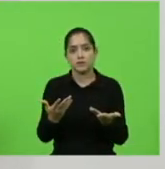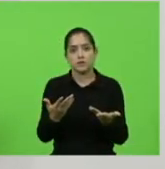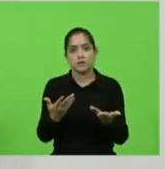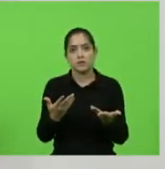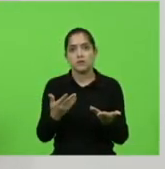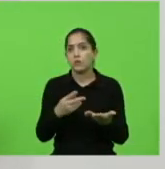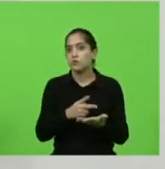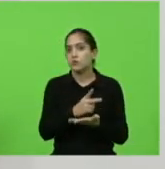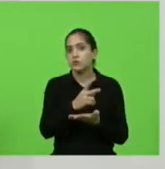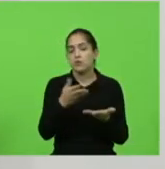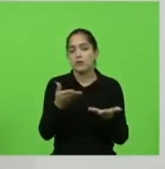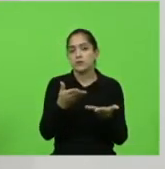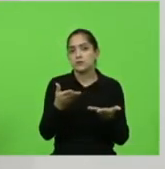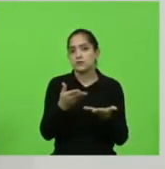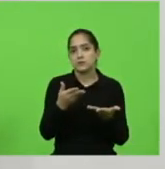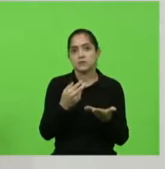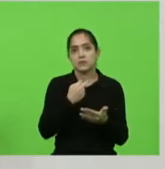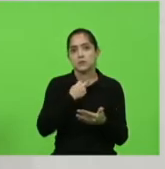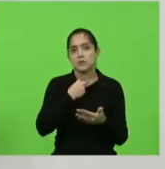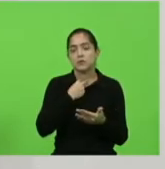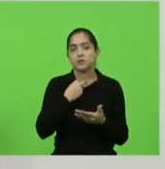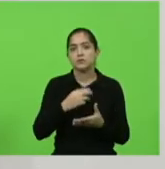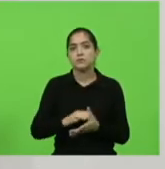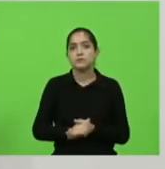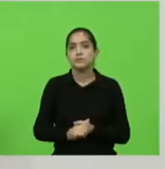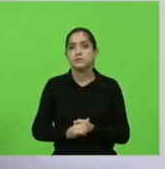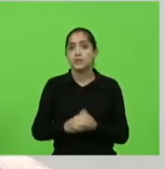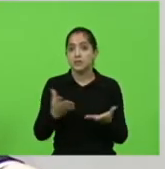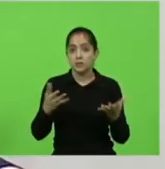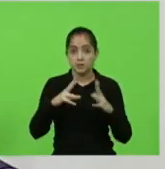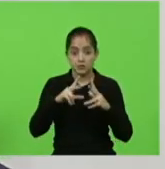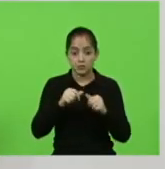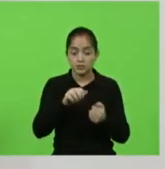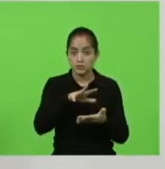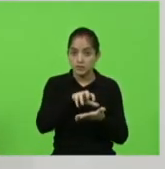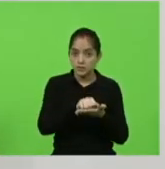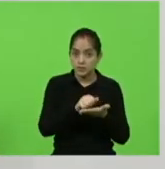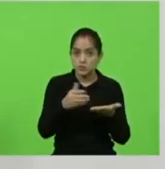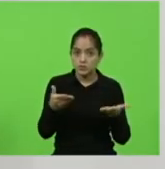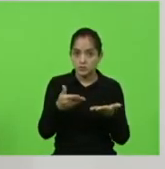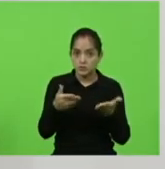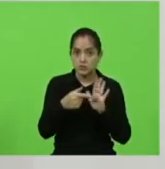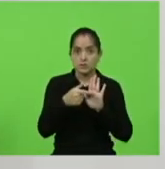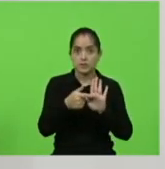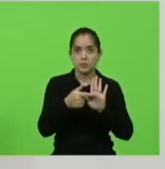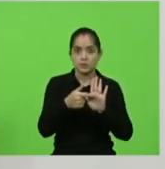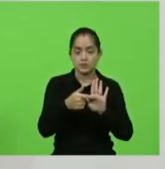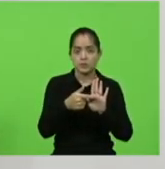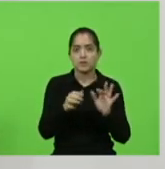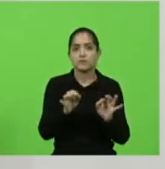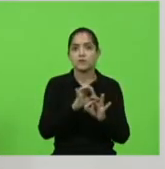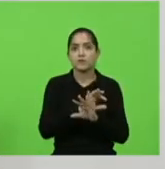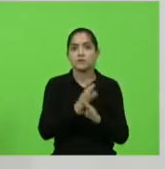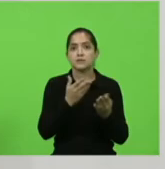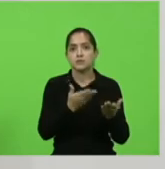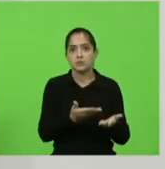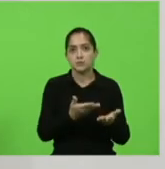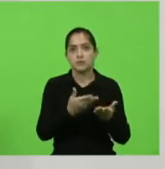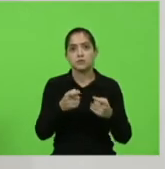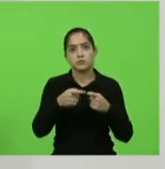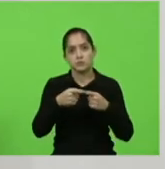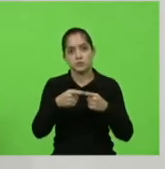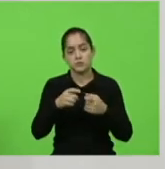maneira. Então, senhor presidente, eram os registros que eu tinha para fazer, finalizando com esse dos